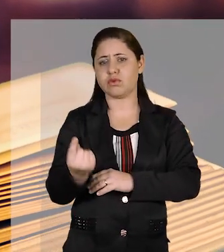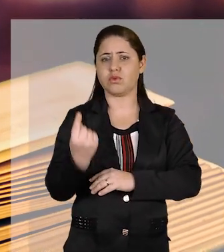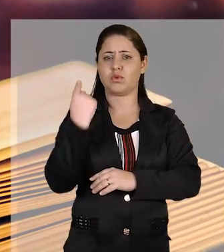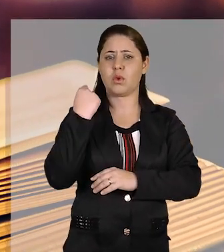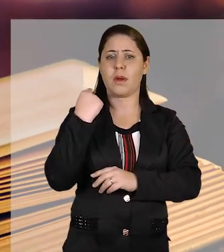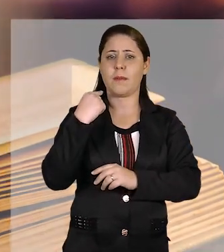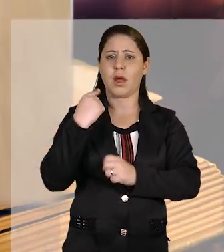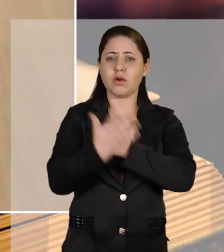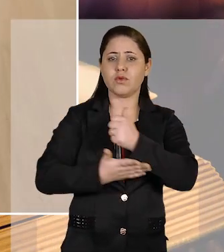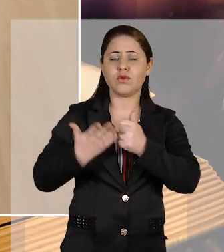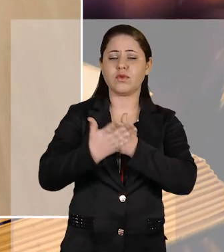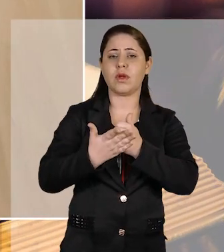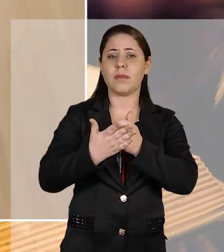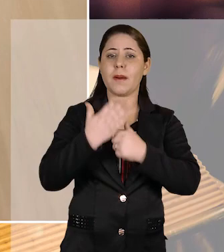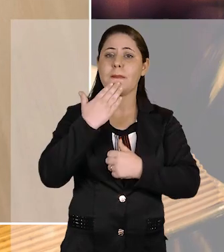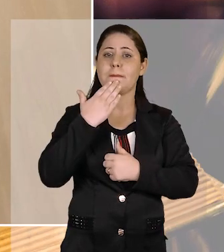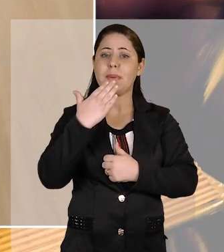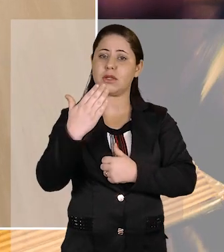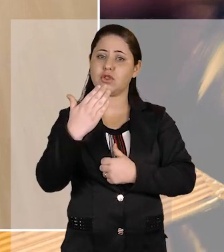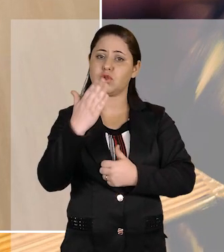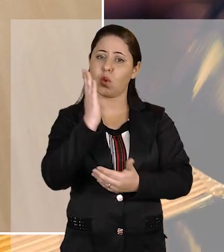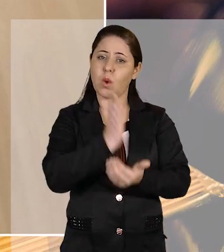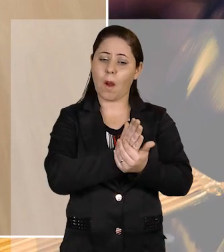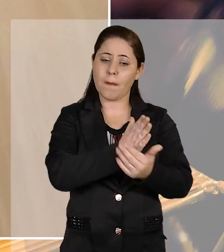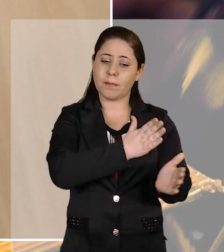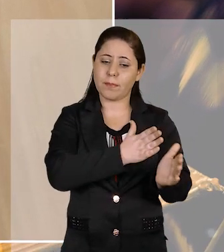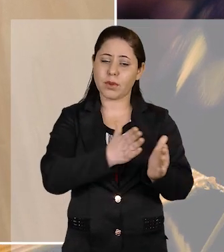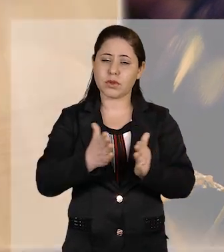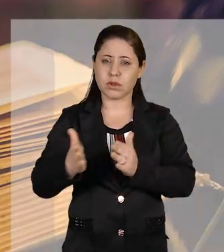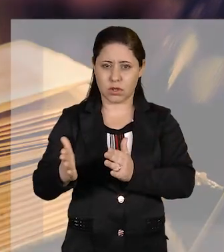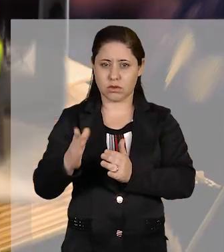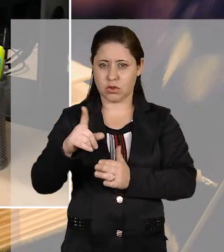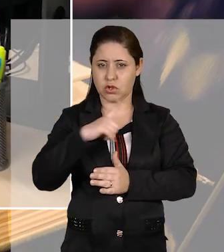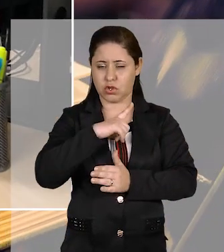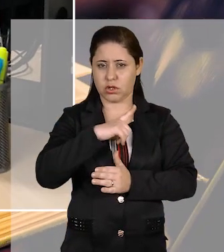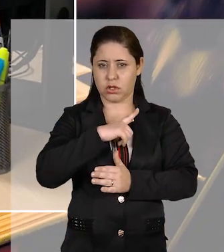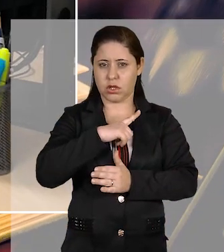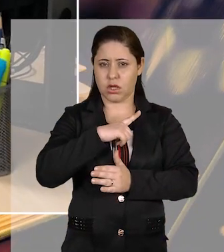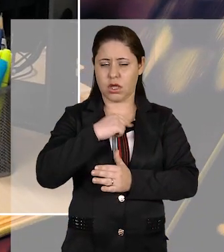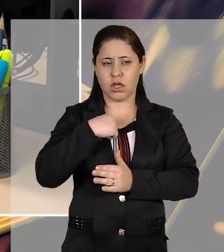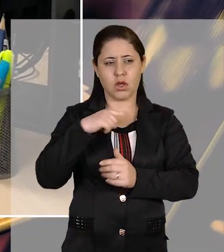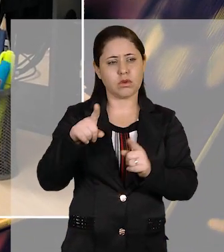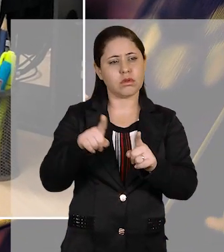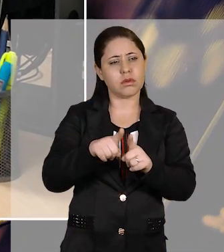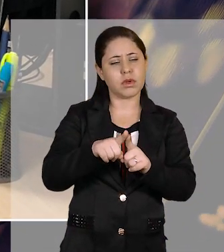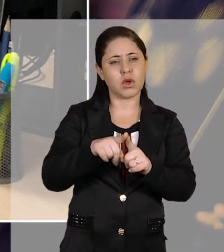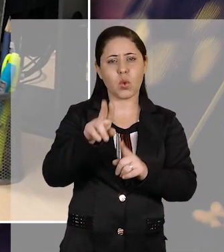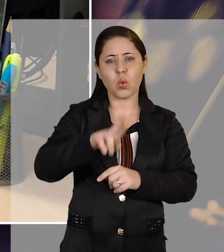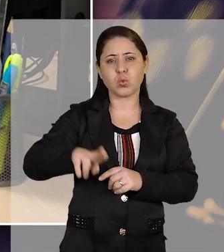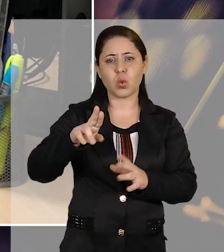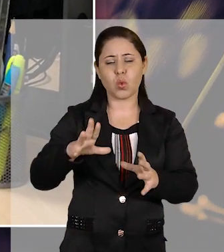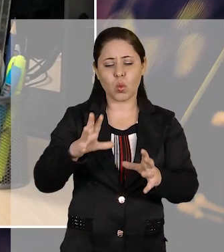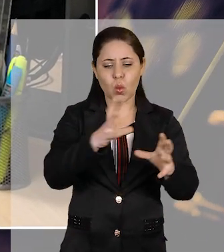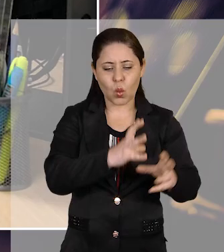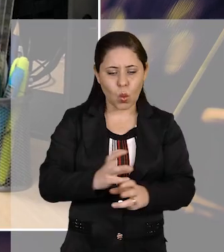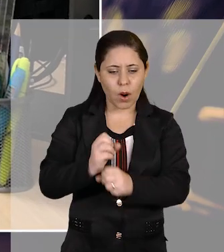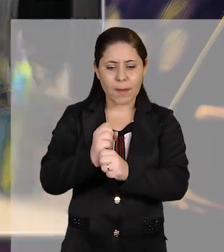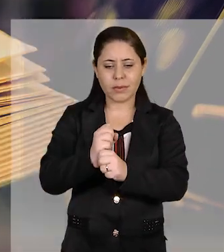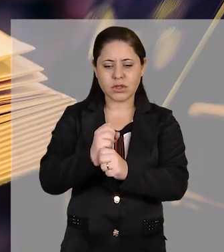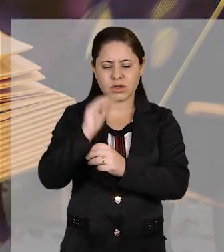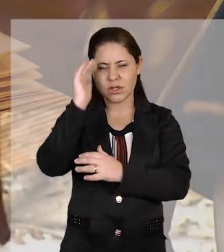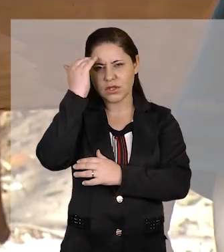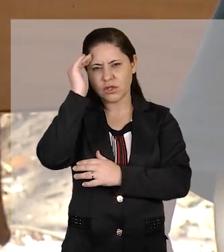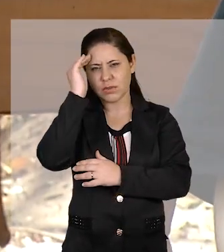poder fundamentar as petições, os pedidos que a gente fazia. Eu acabei reunindo